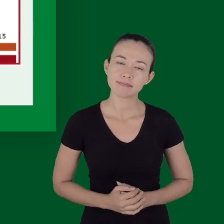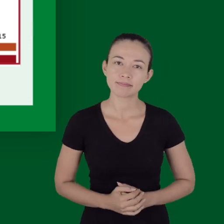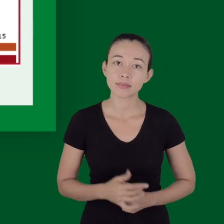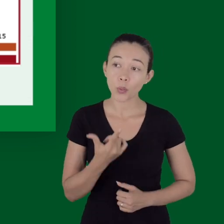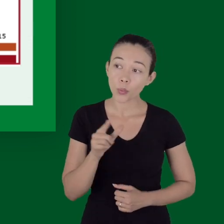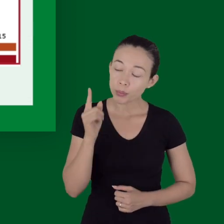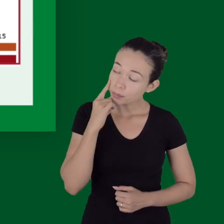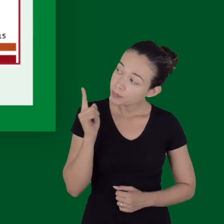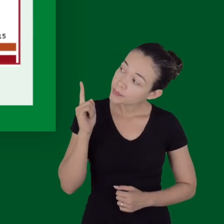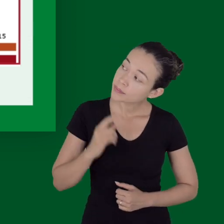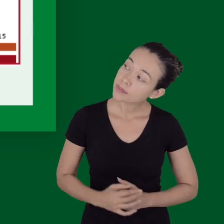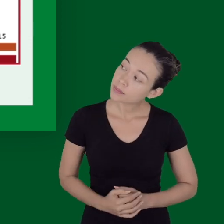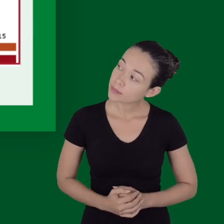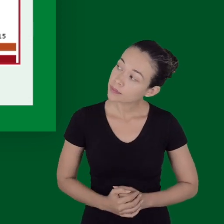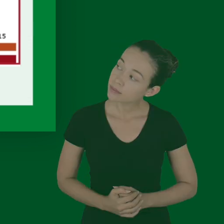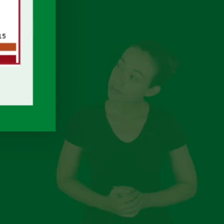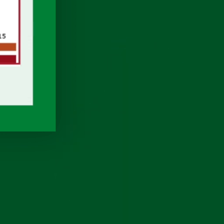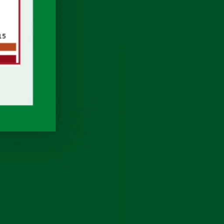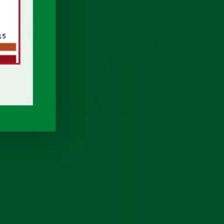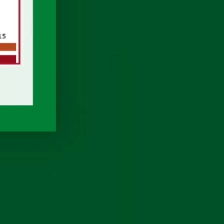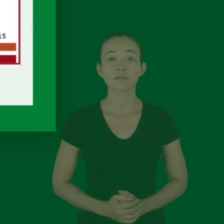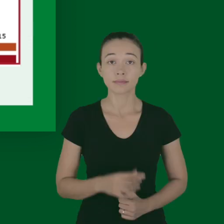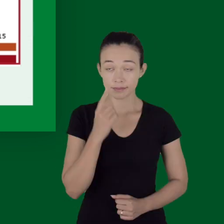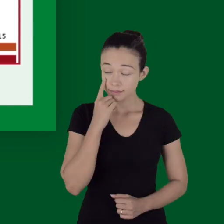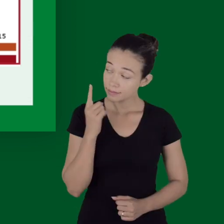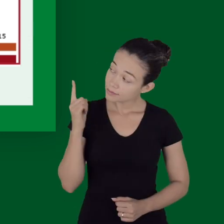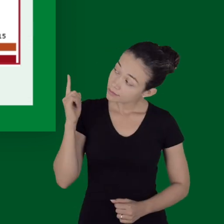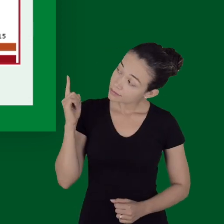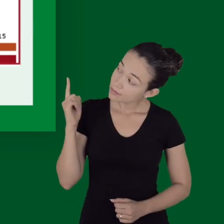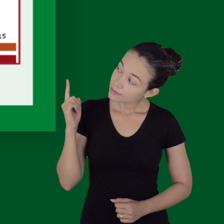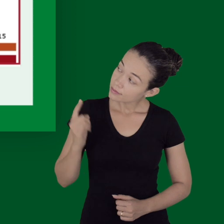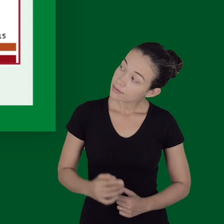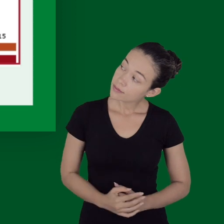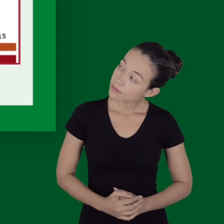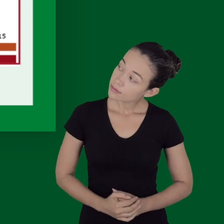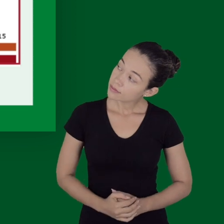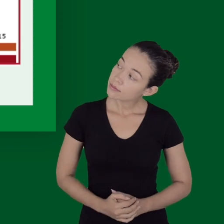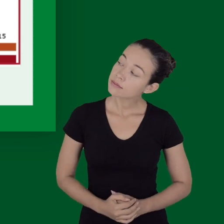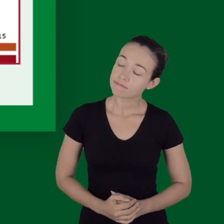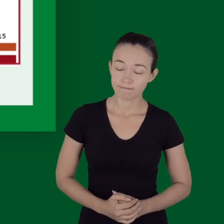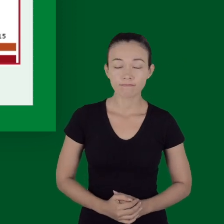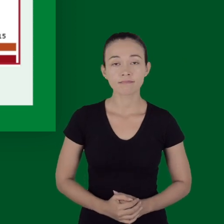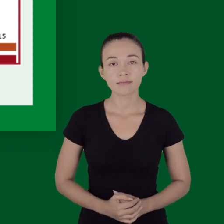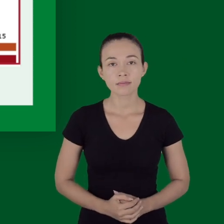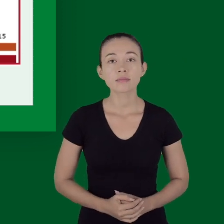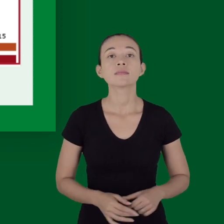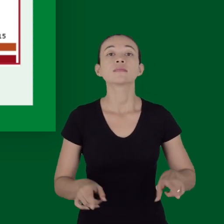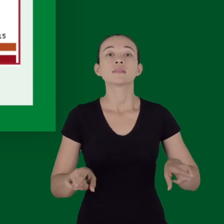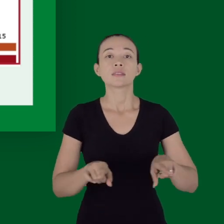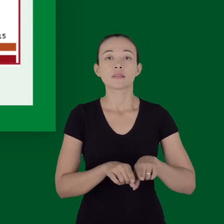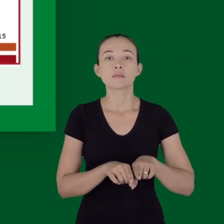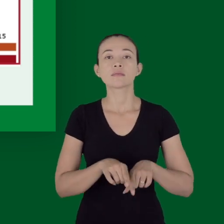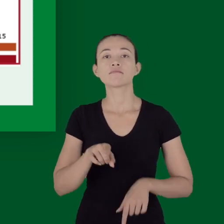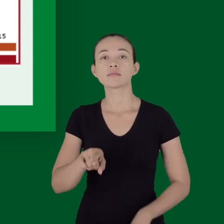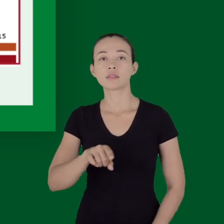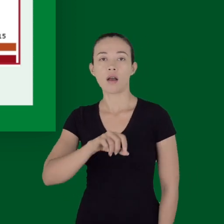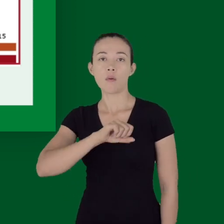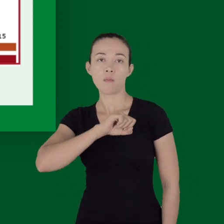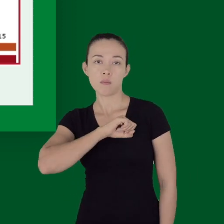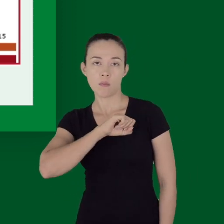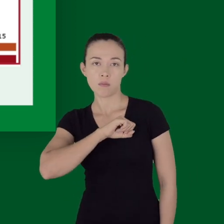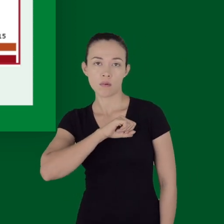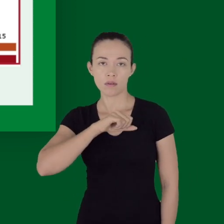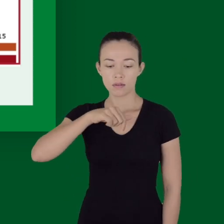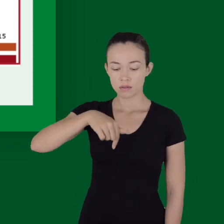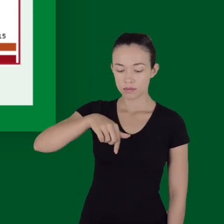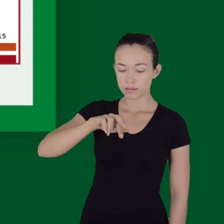Também é uma arritmia, uma taquiarritmia de QRS estreito, é regular, não existe onda P, existe apenas um